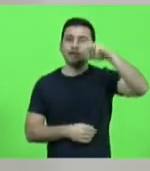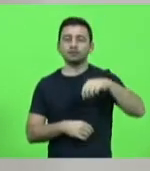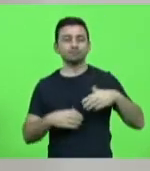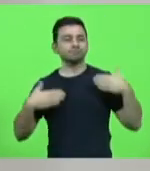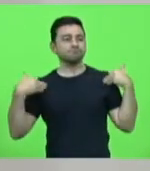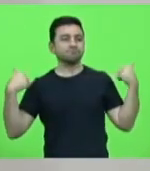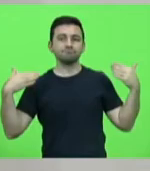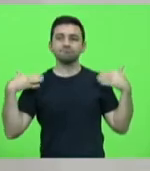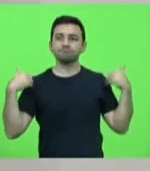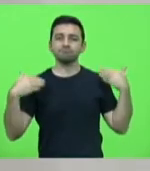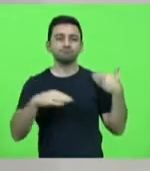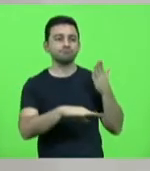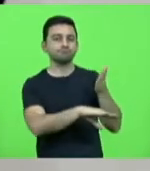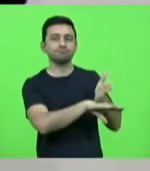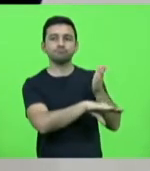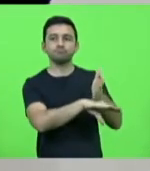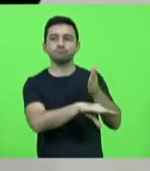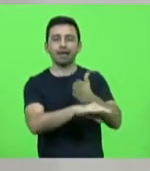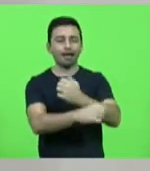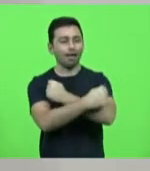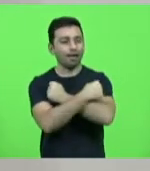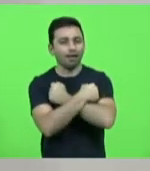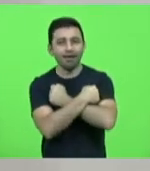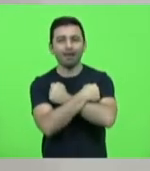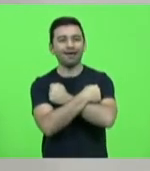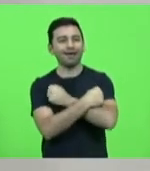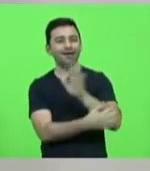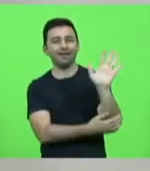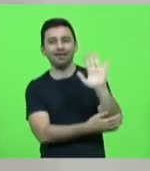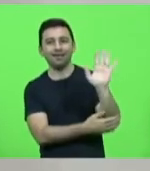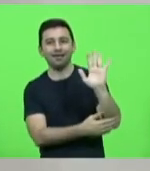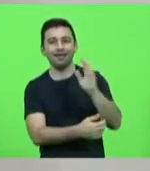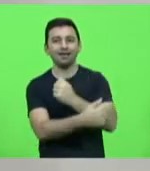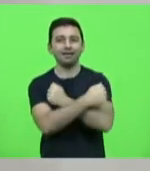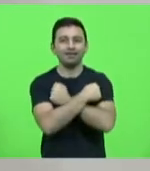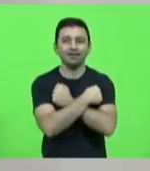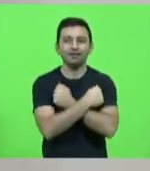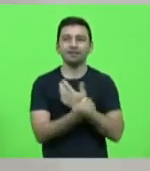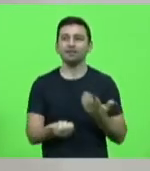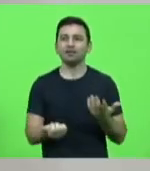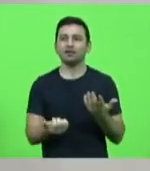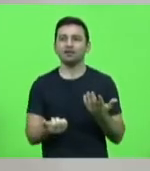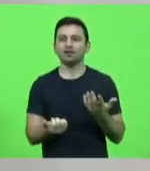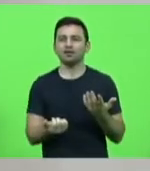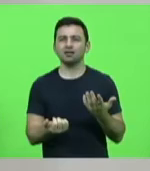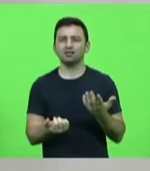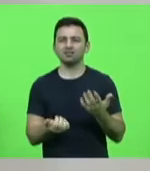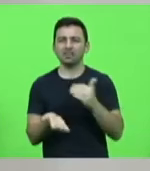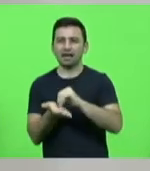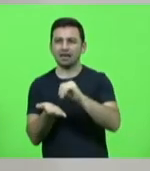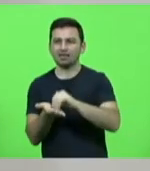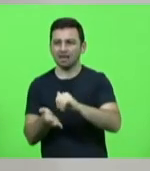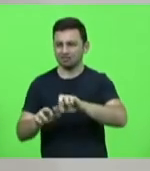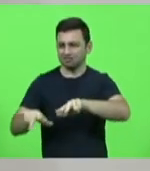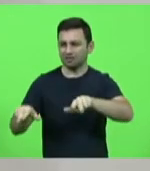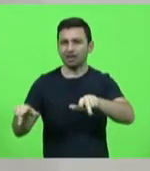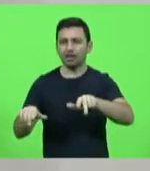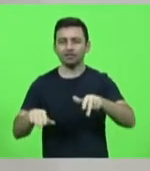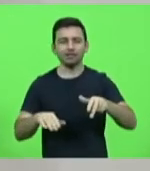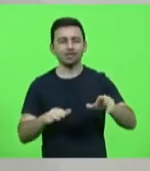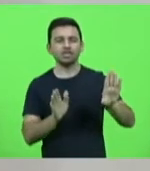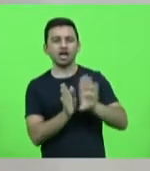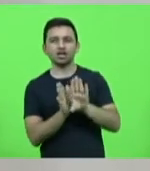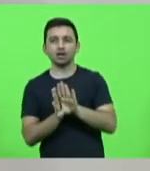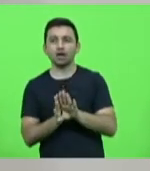Estado, abraçando as pessoas, sendo recebidos pelos seus secretários, como